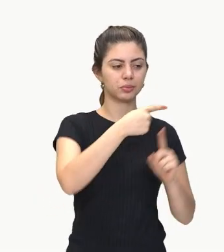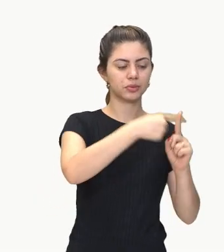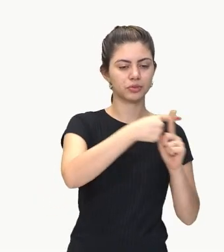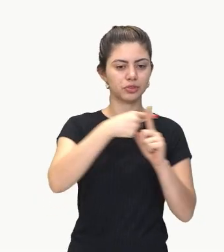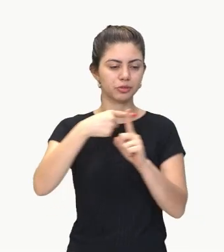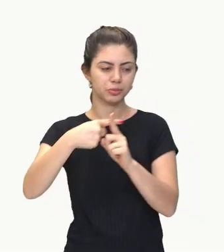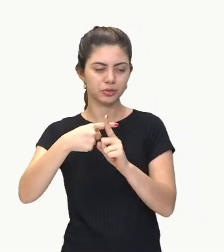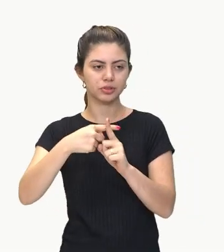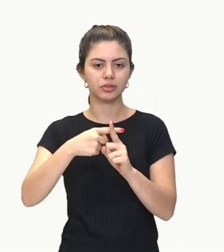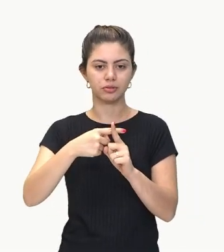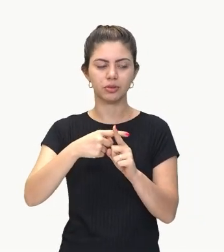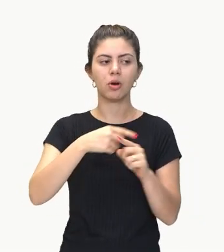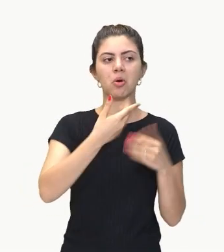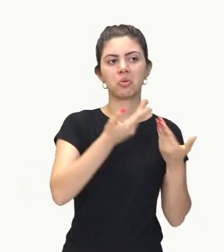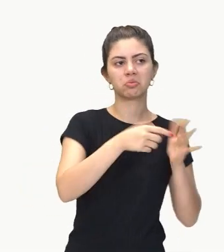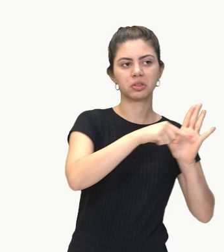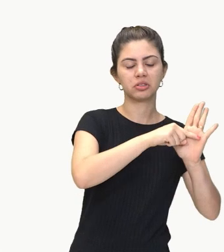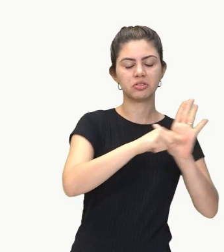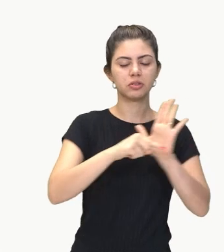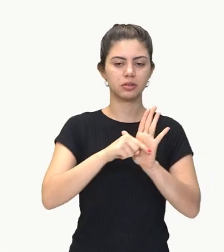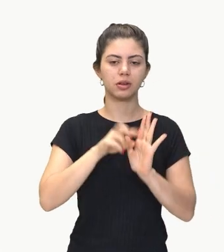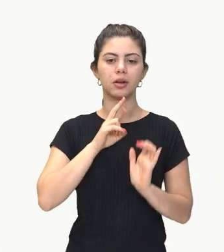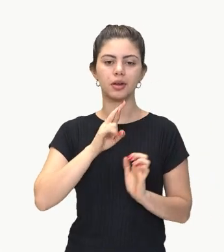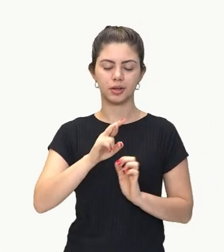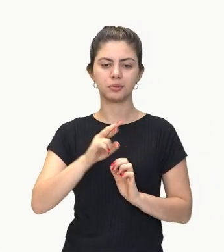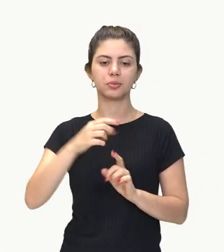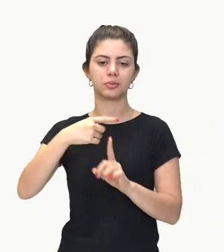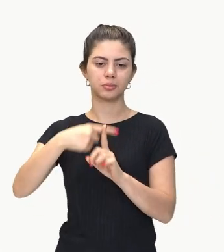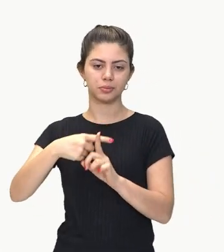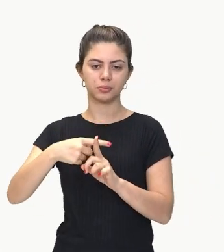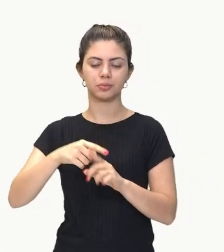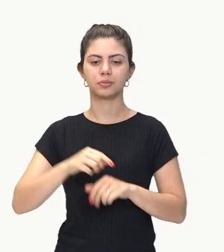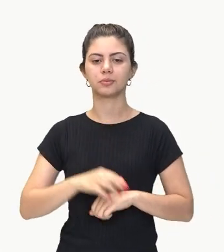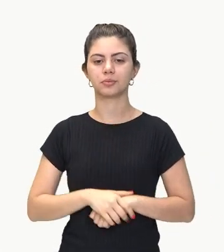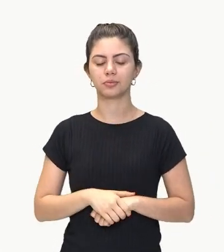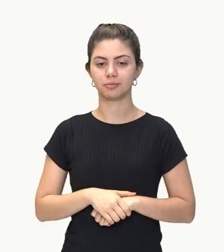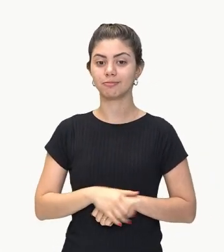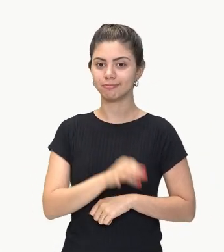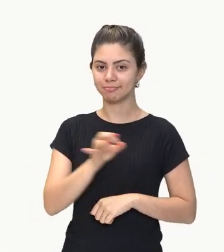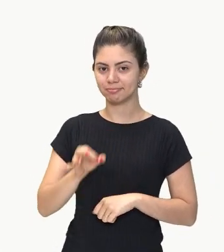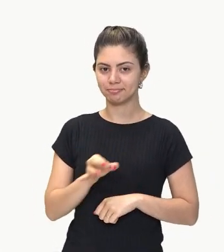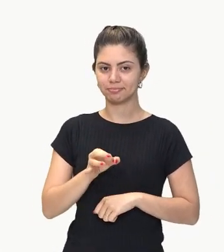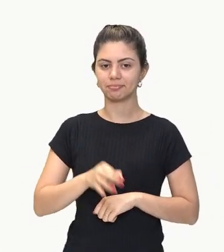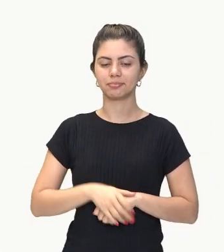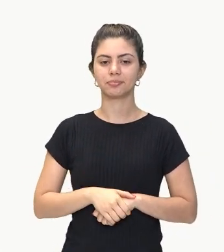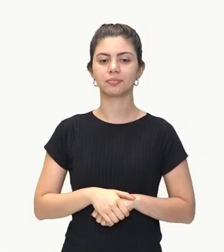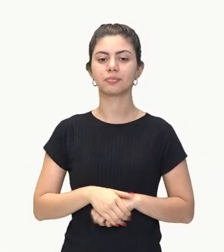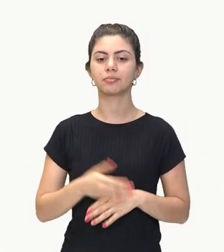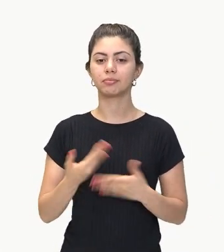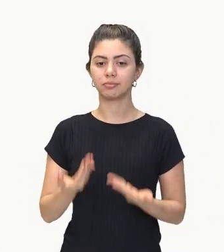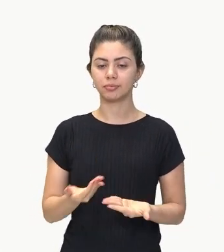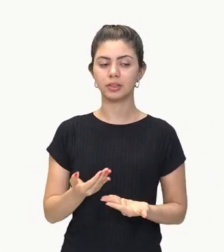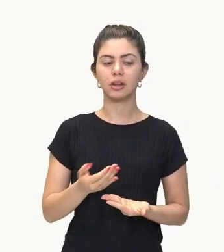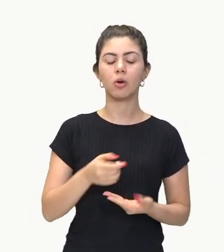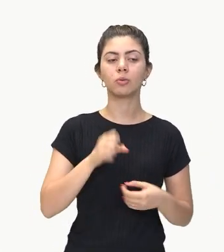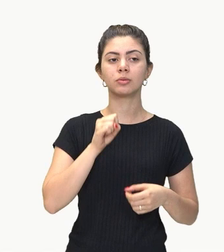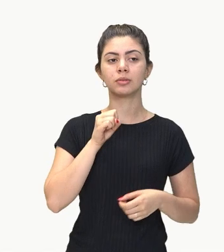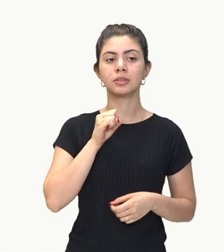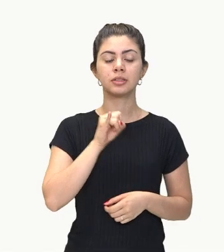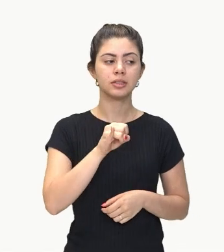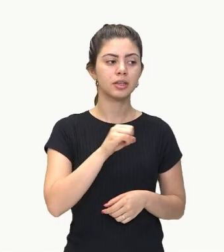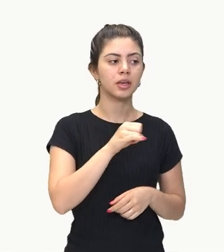foi estudado, certo? Jogos de sinais. Tudo bem? Onde sinais